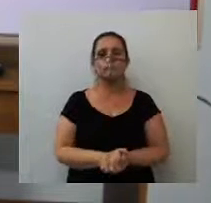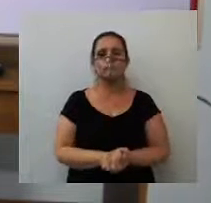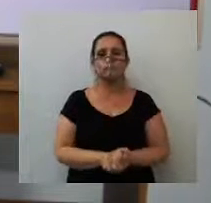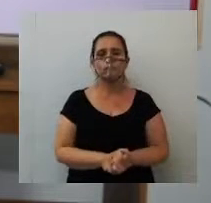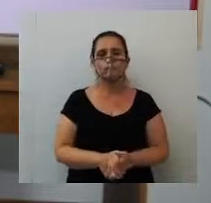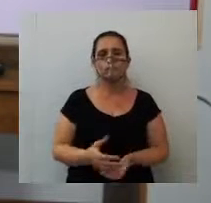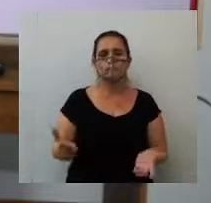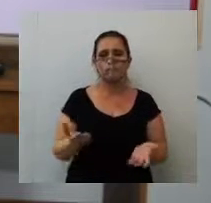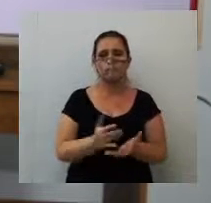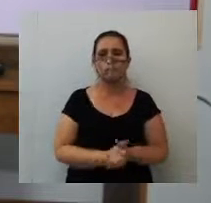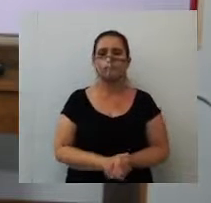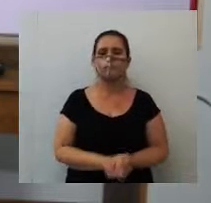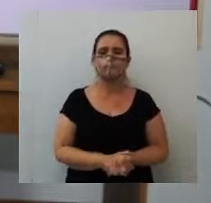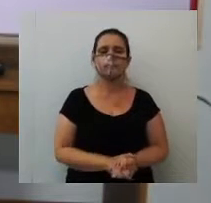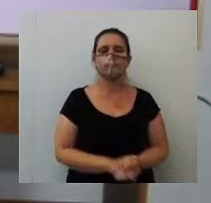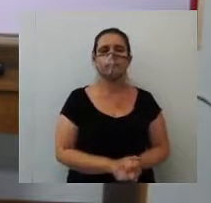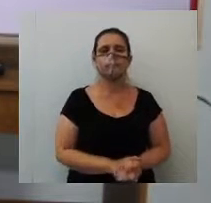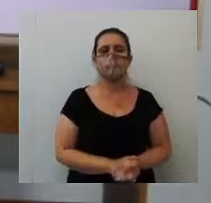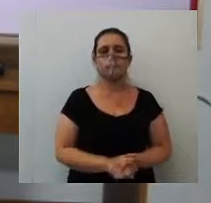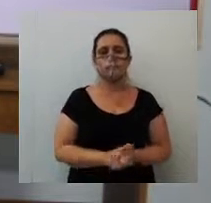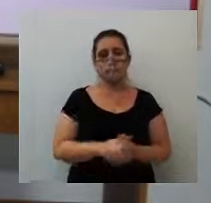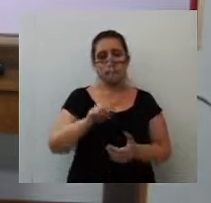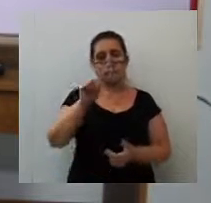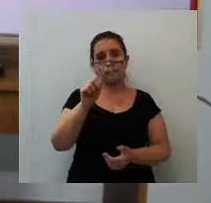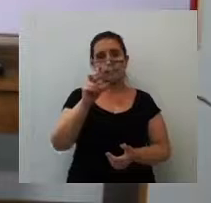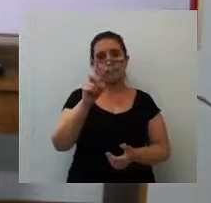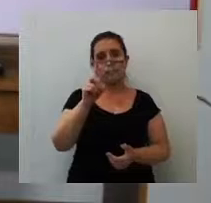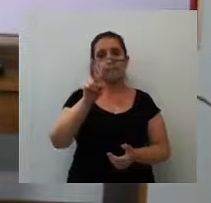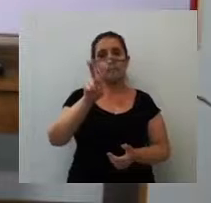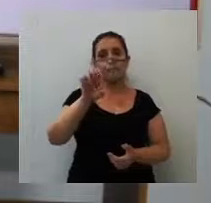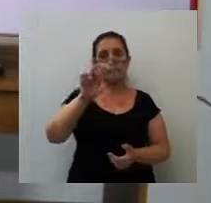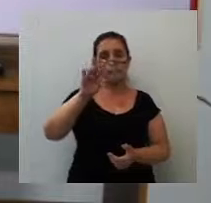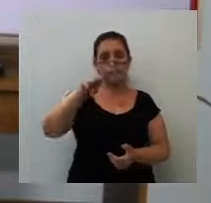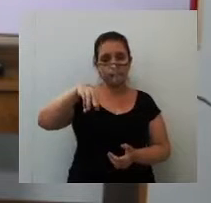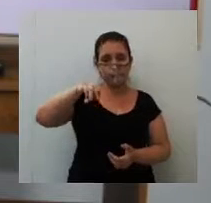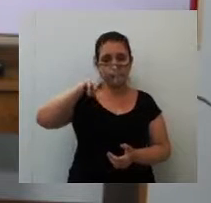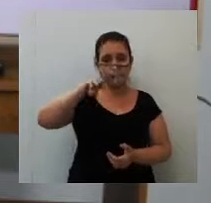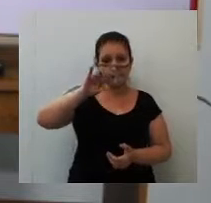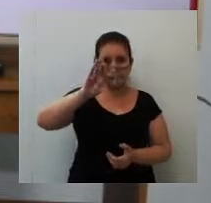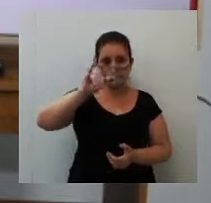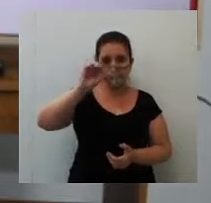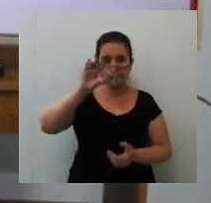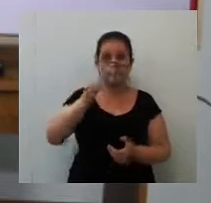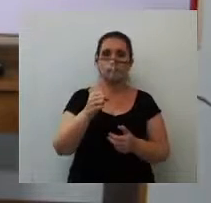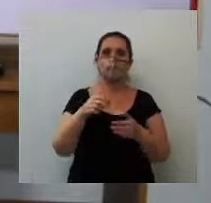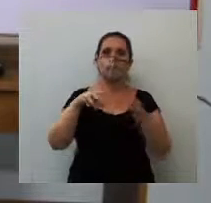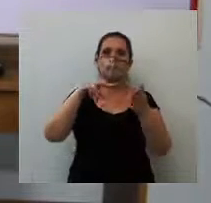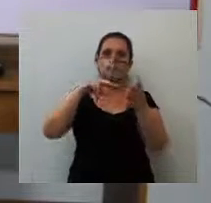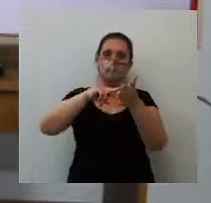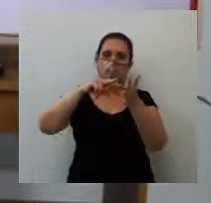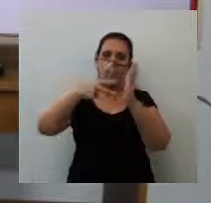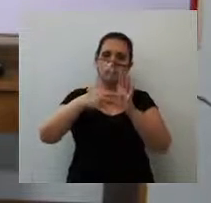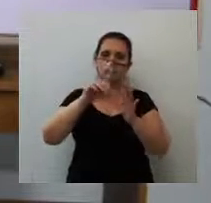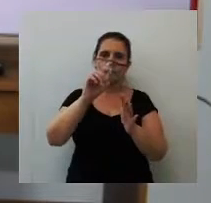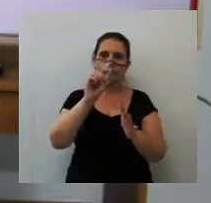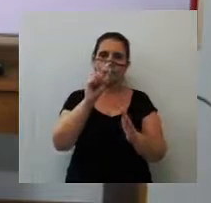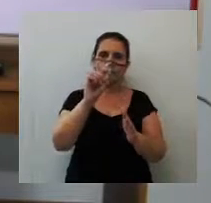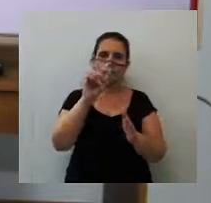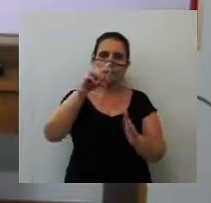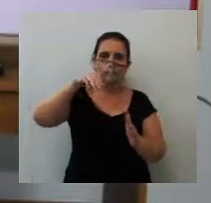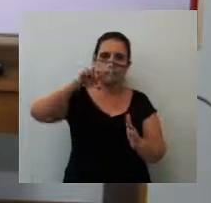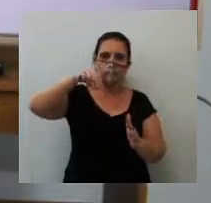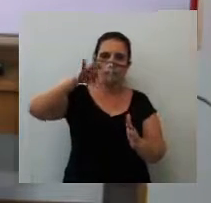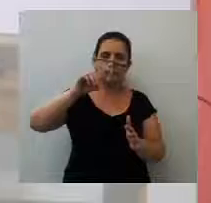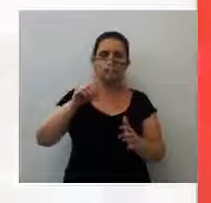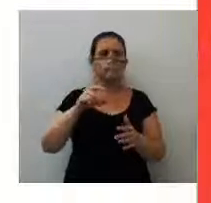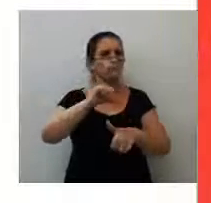olha aqui ó os advérbios só equivalente a somente as expressões em anexo e as toys são